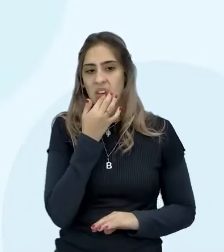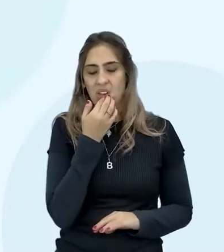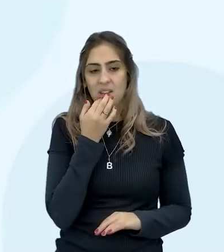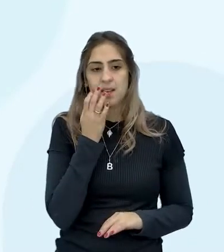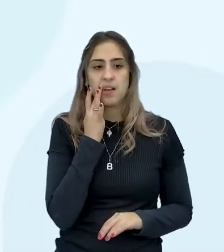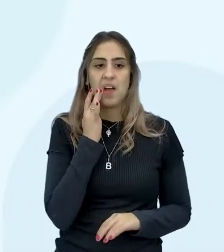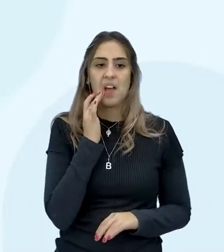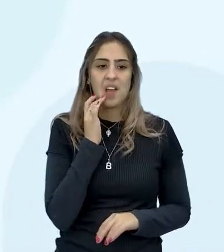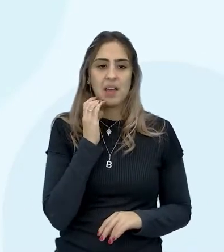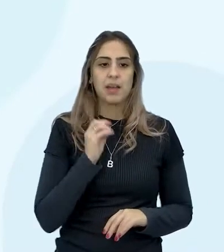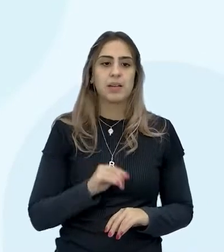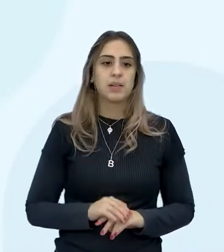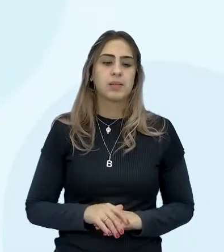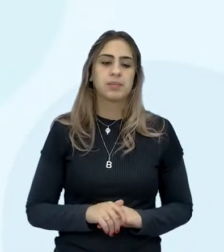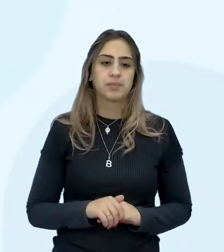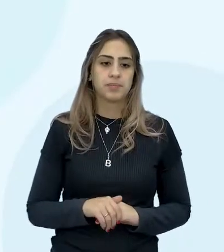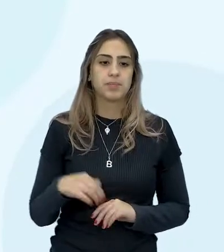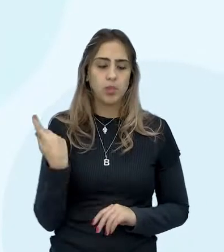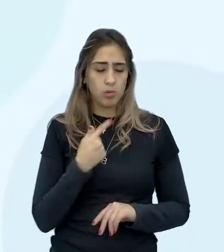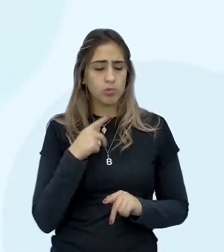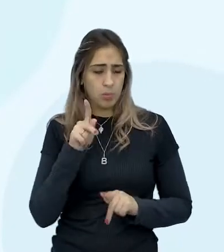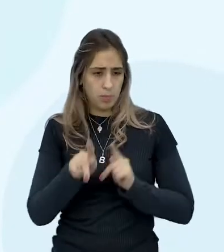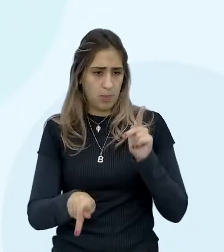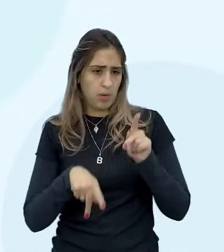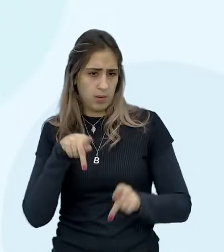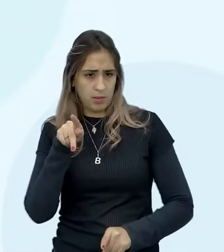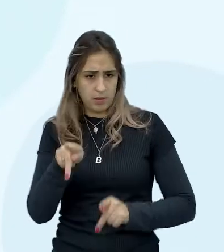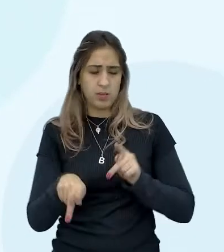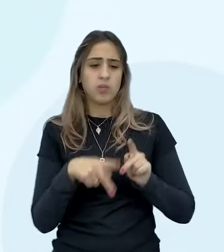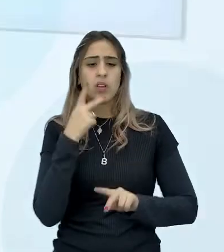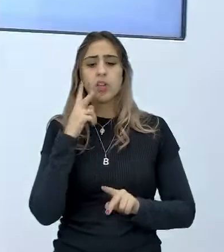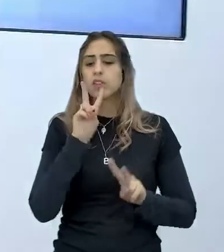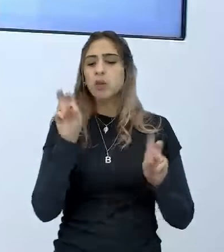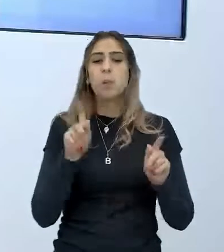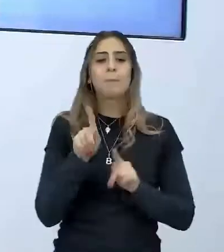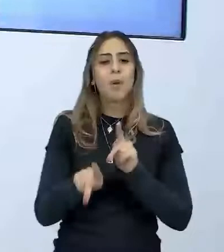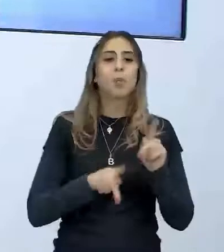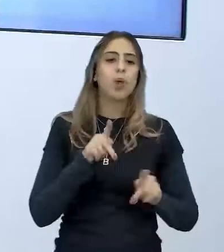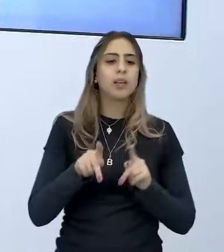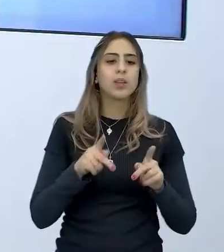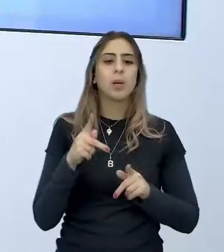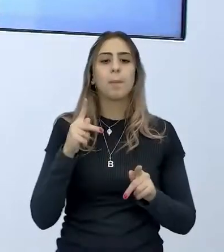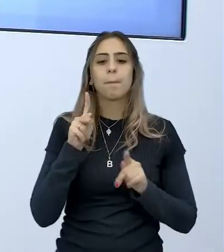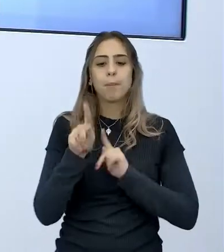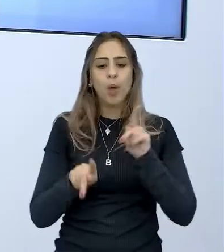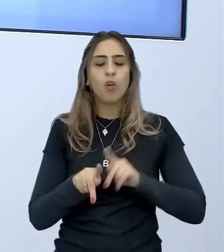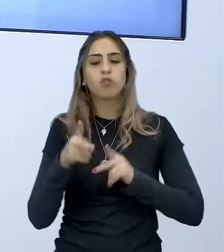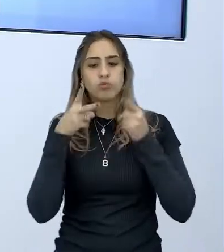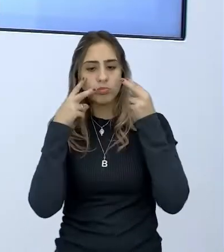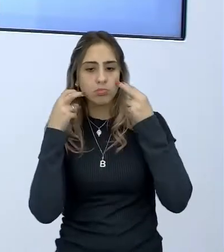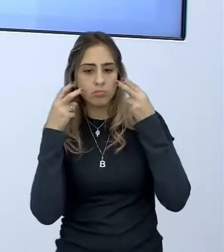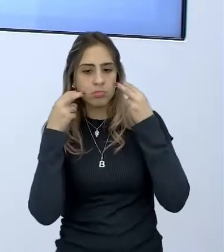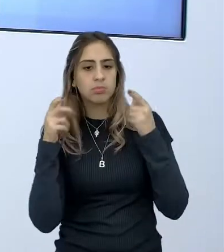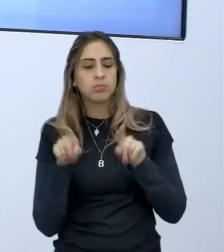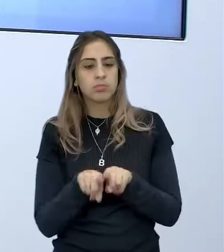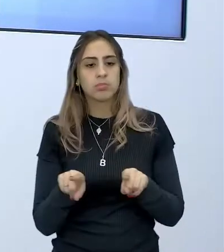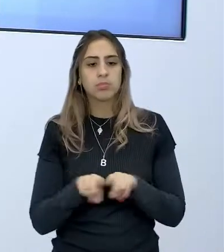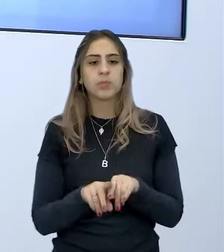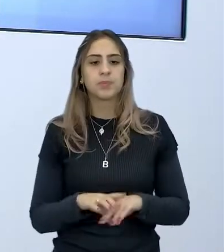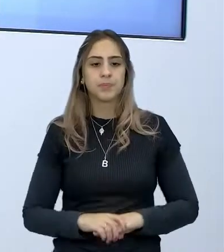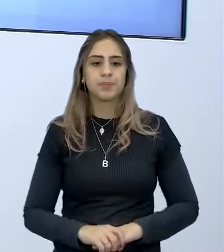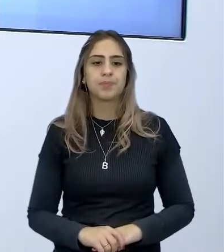Os nossos povos originários, né, a gente está falando sobre as populações e povos indígenas. E isso é um assunto um tanto